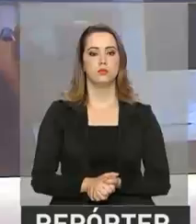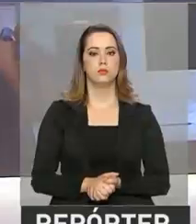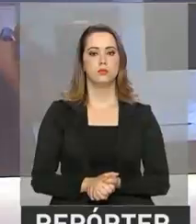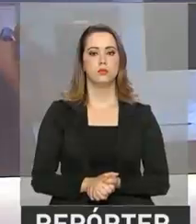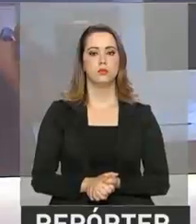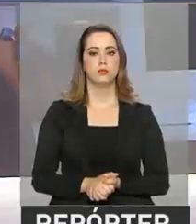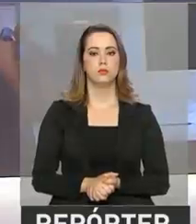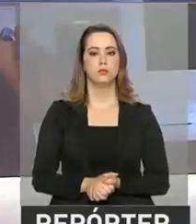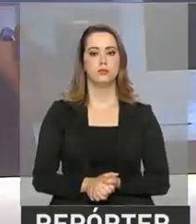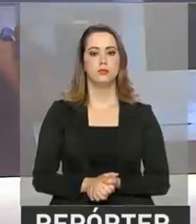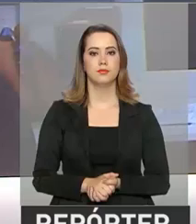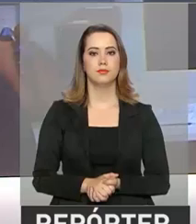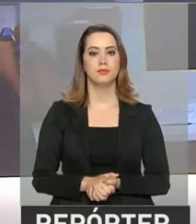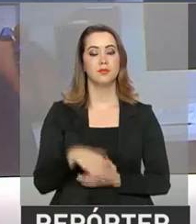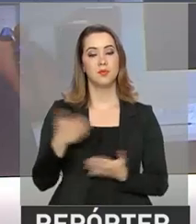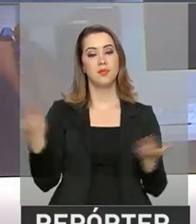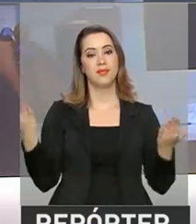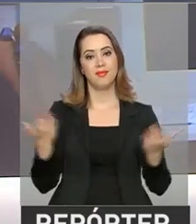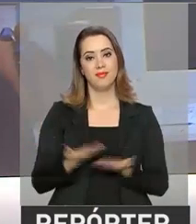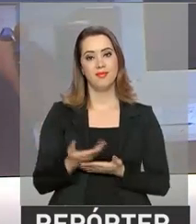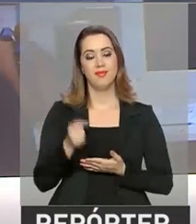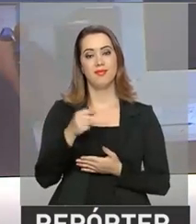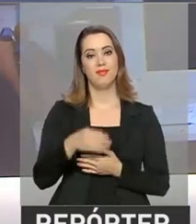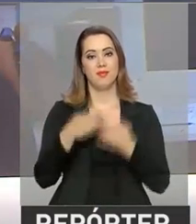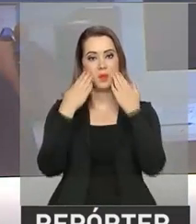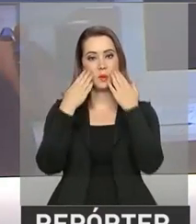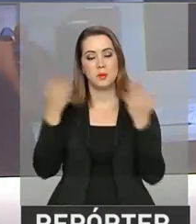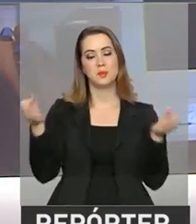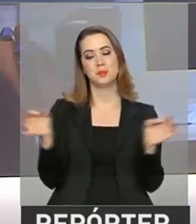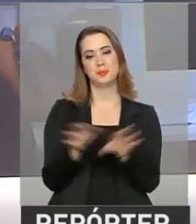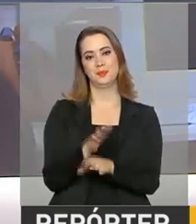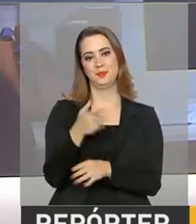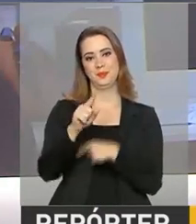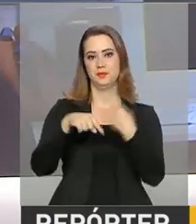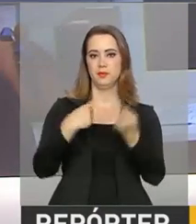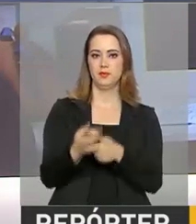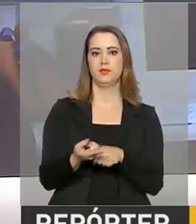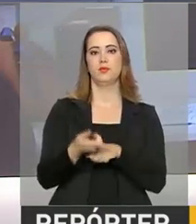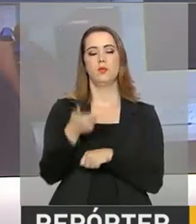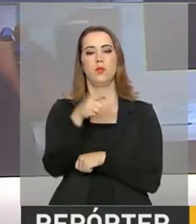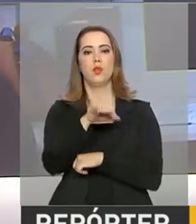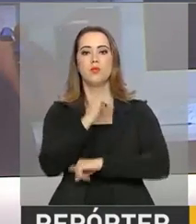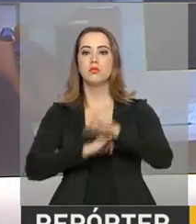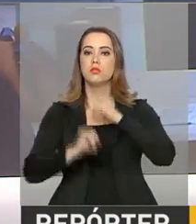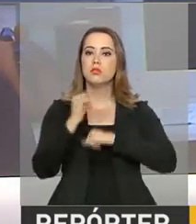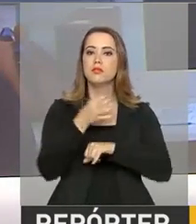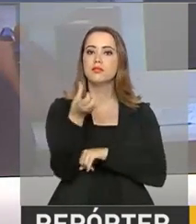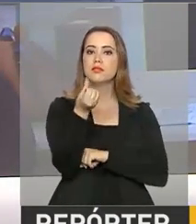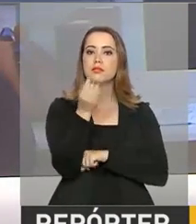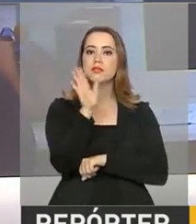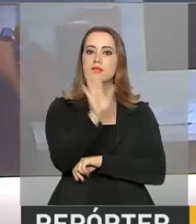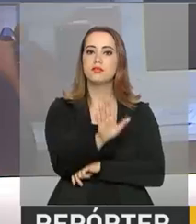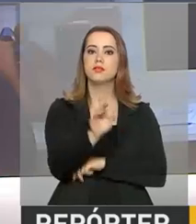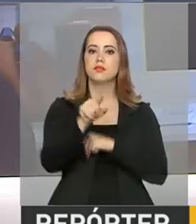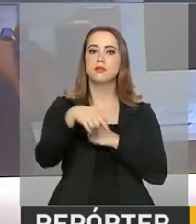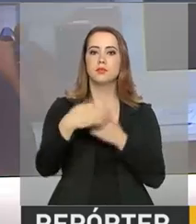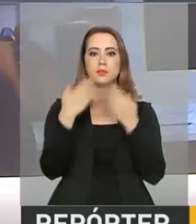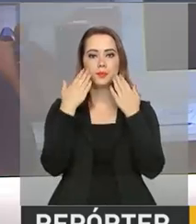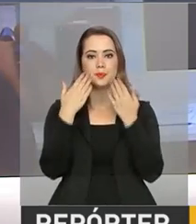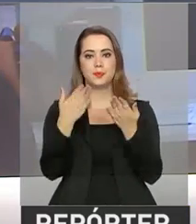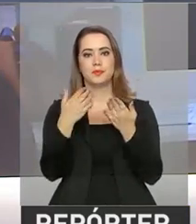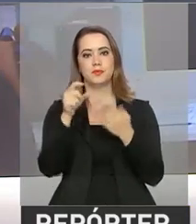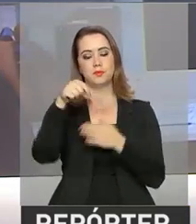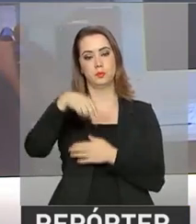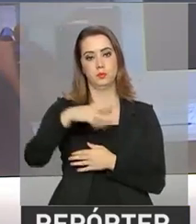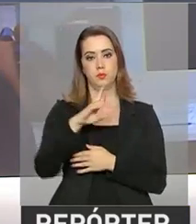brasileira esta edição do repórter NBR termina aqui voltamos a qualquer momento com outras informações às 6 da tarde a nossa